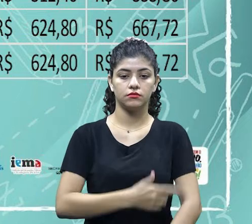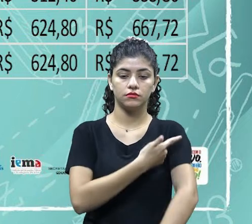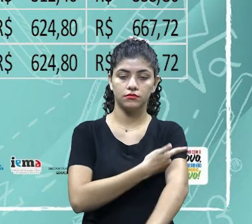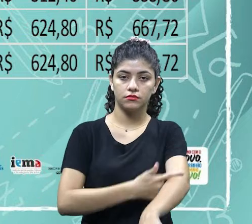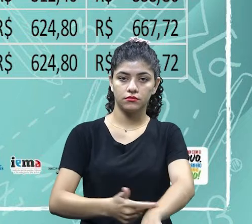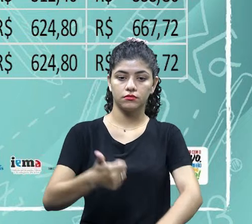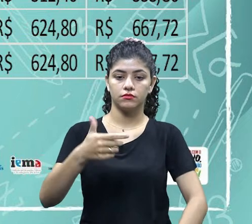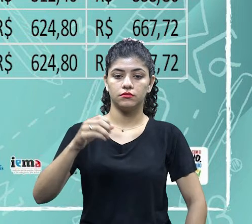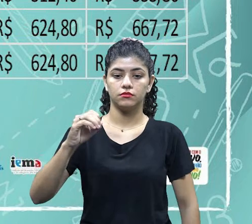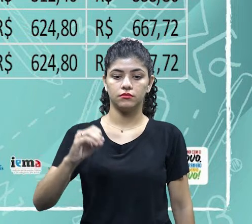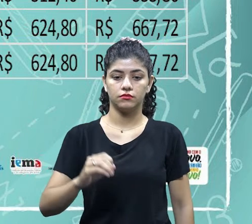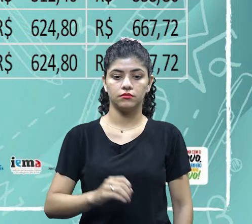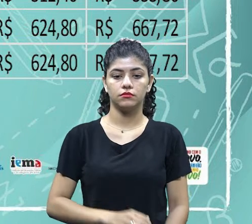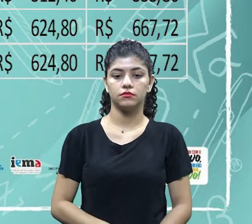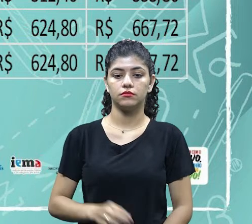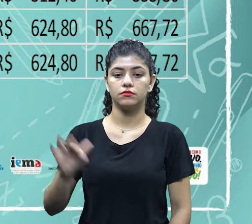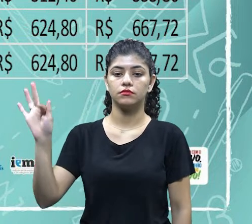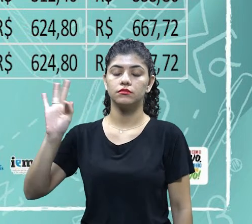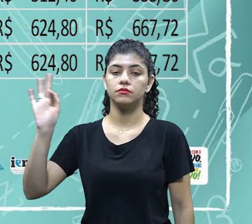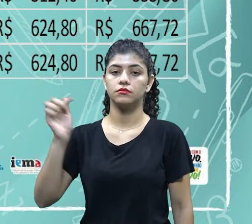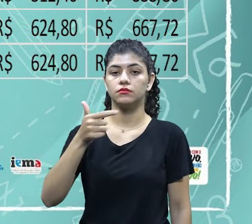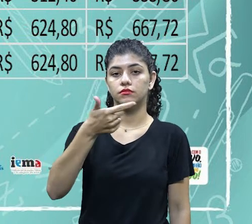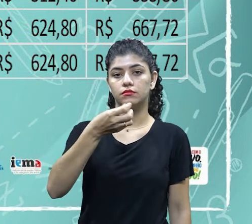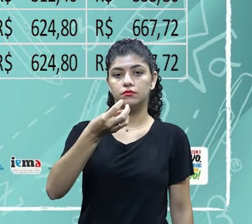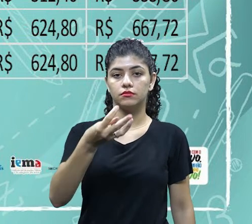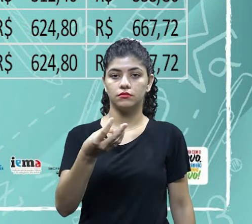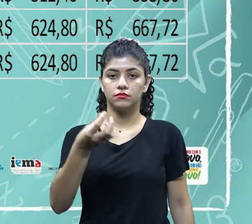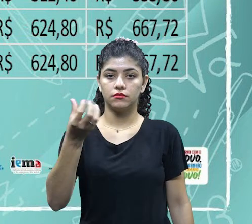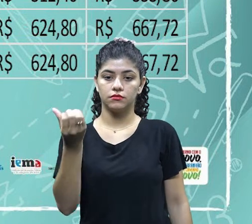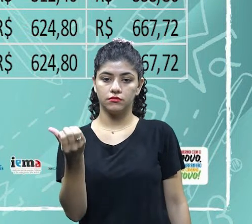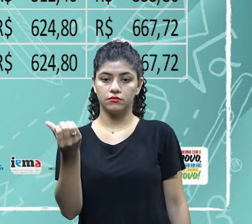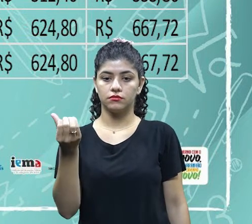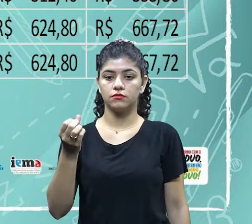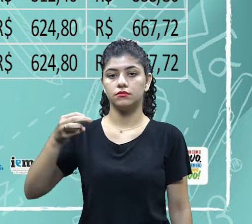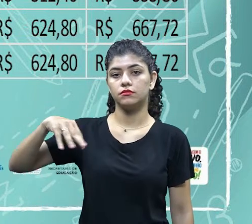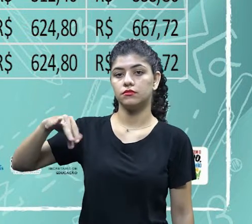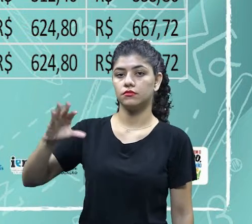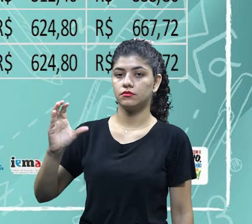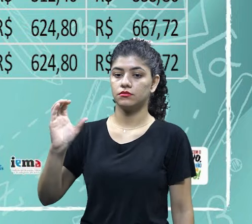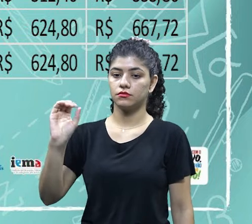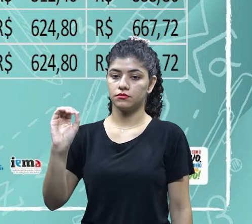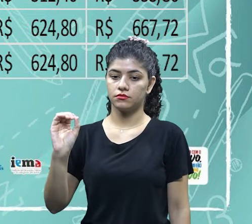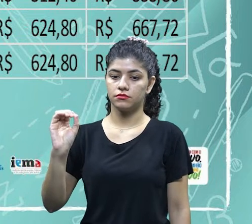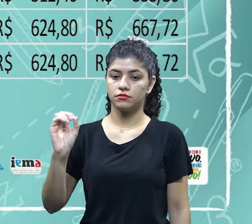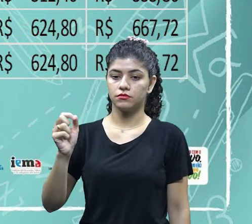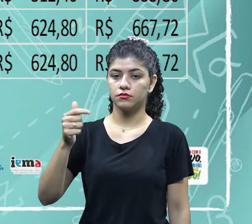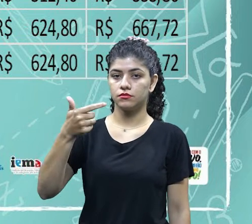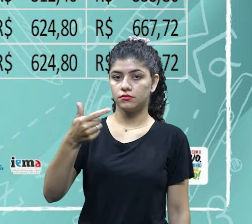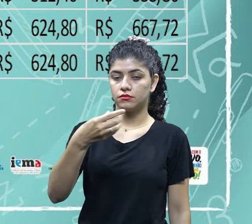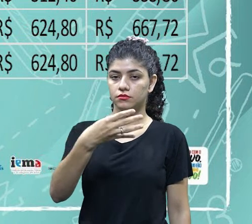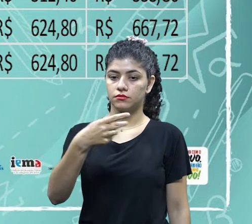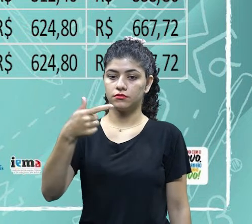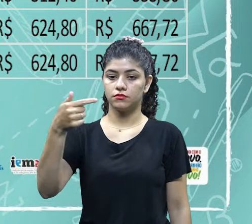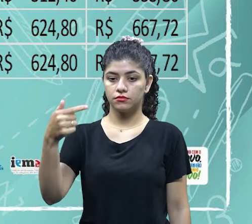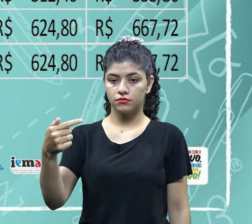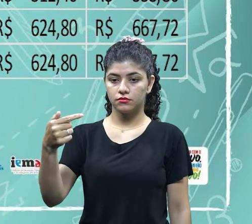para educação dos filhos em janeiro, R$ 222,20. Fevereiro, R$